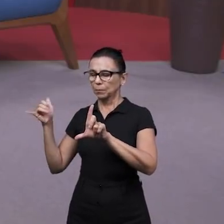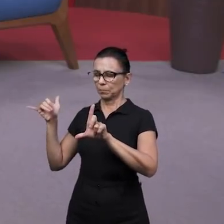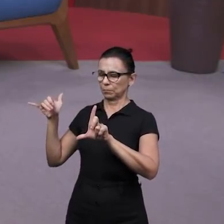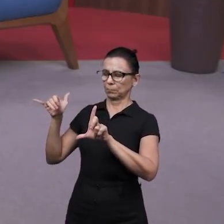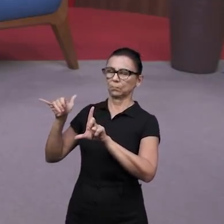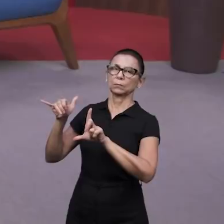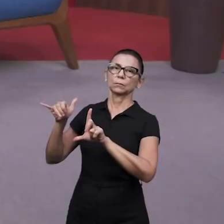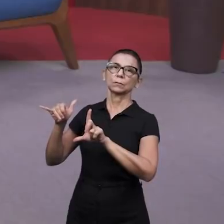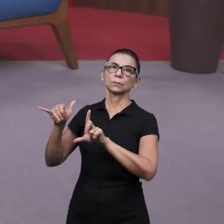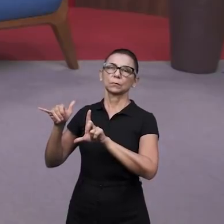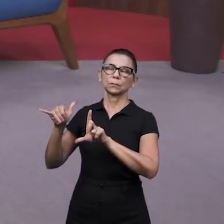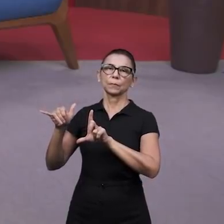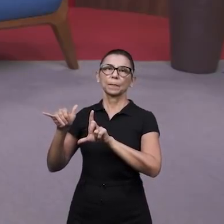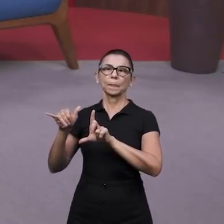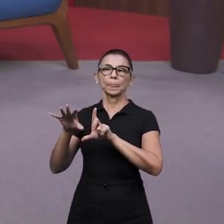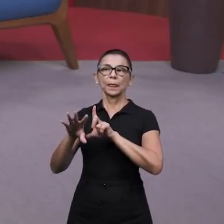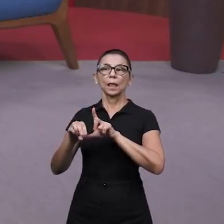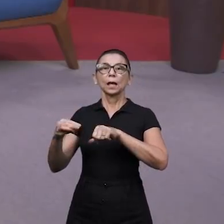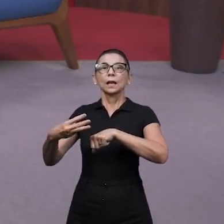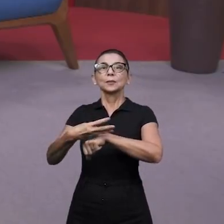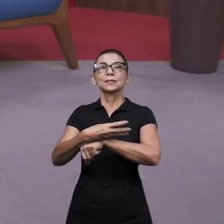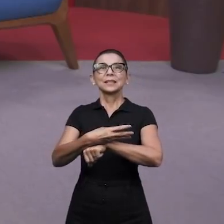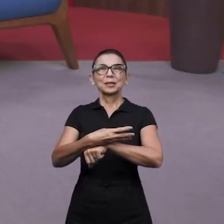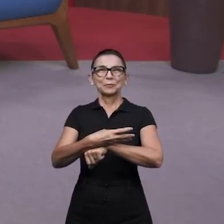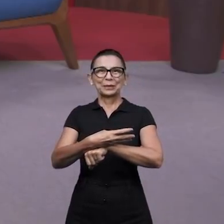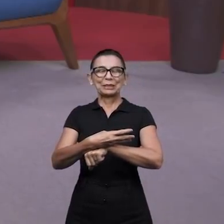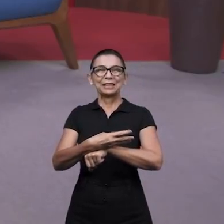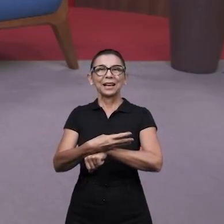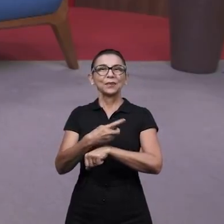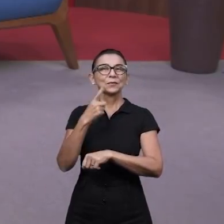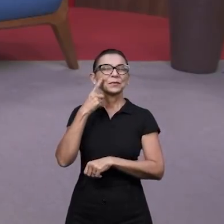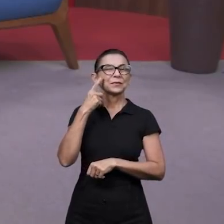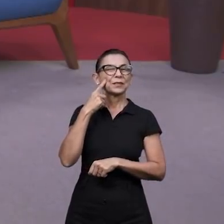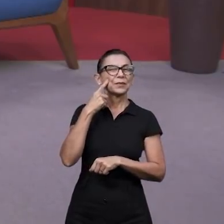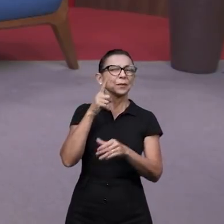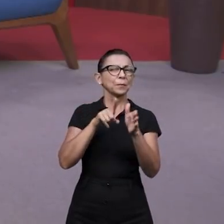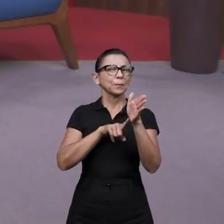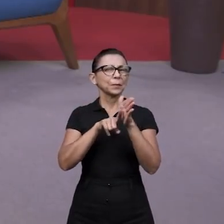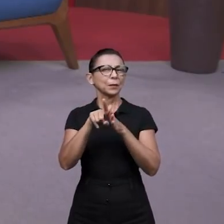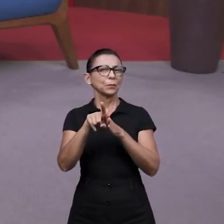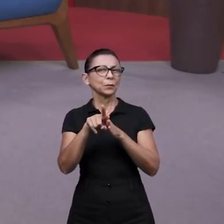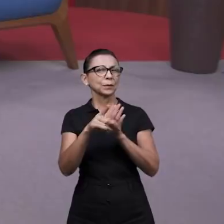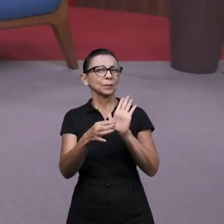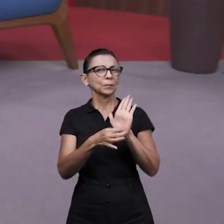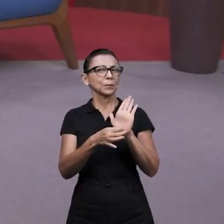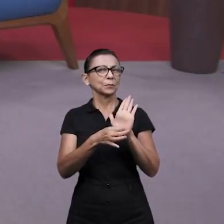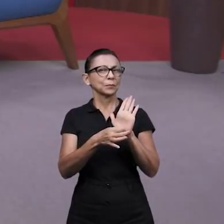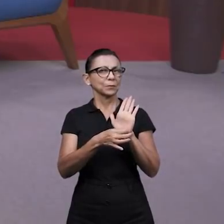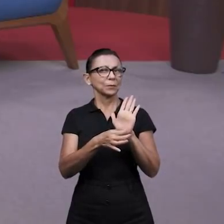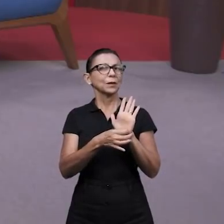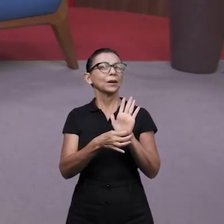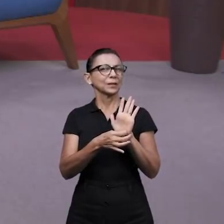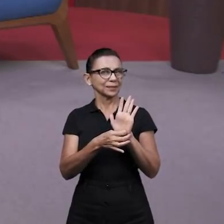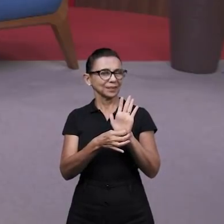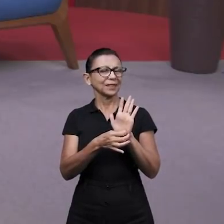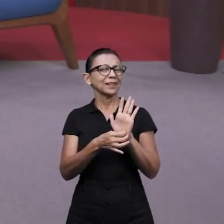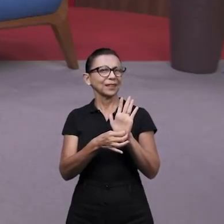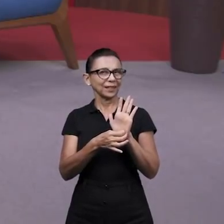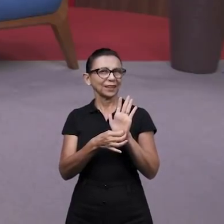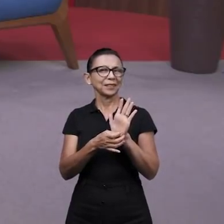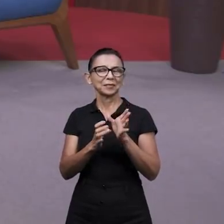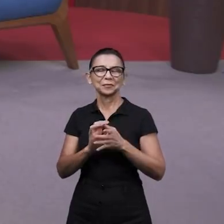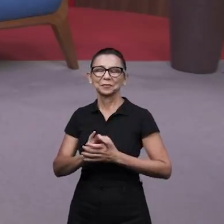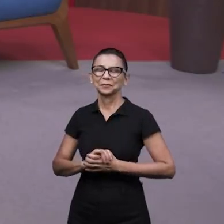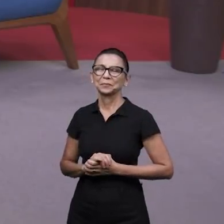você vai ser redirecionado para o WhatsApp, mas vai aparecer para você ali uma pergunta, uma questão, uma proposta de uma participação que nós estamos